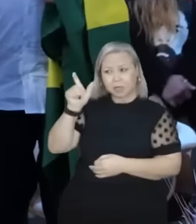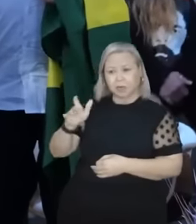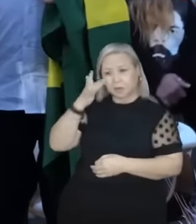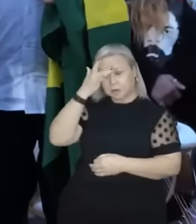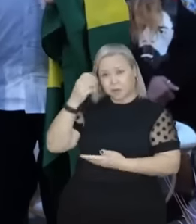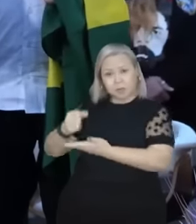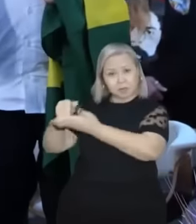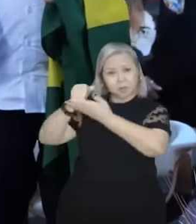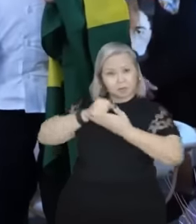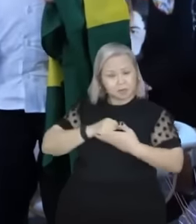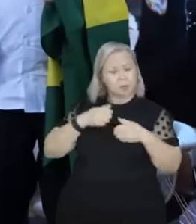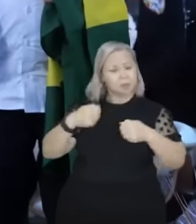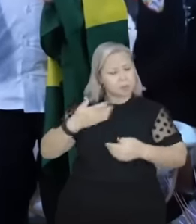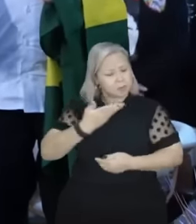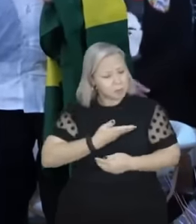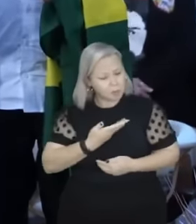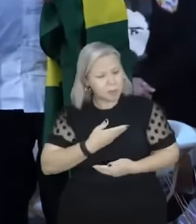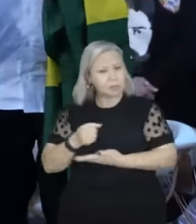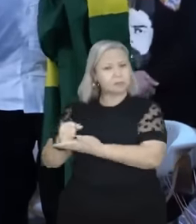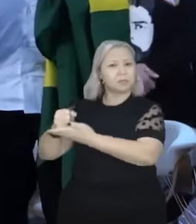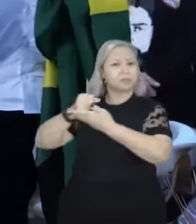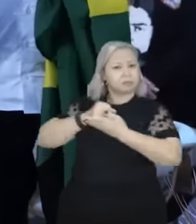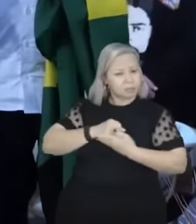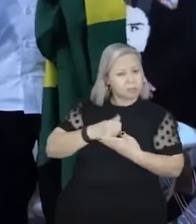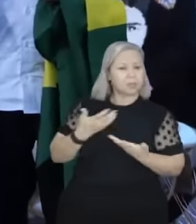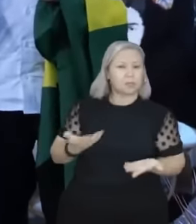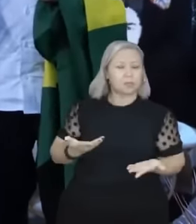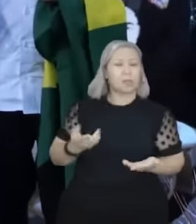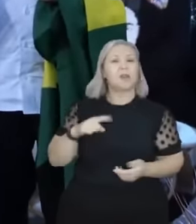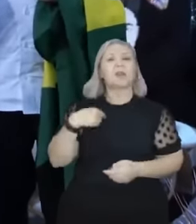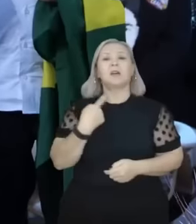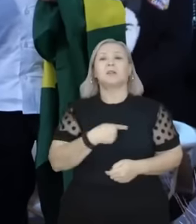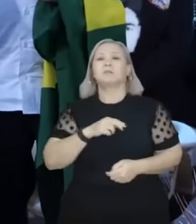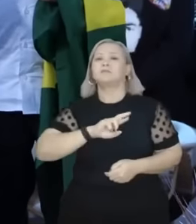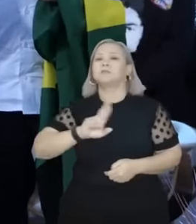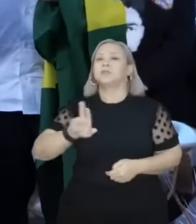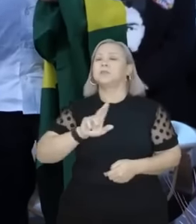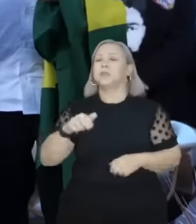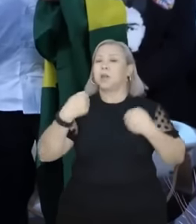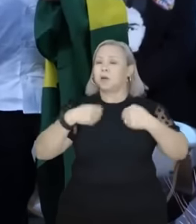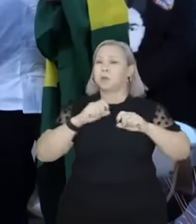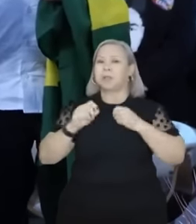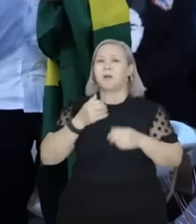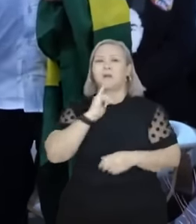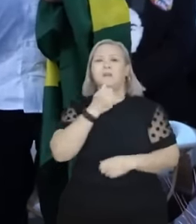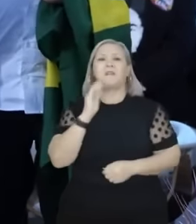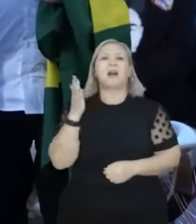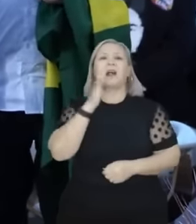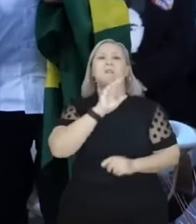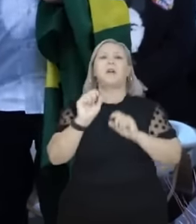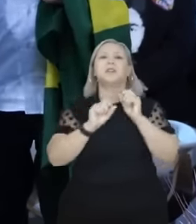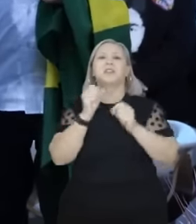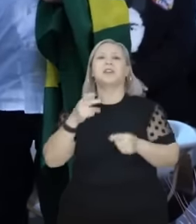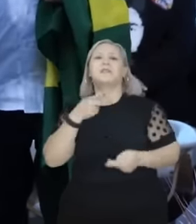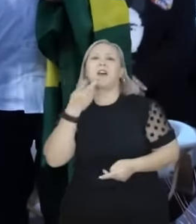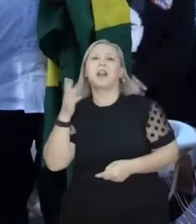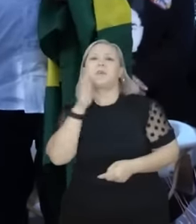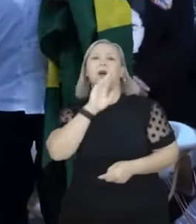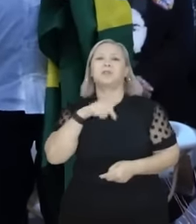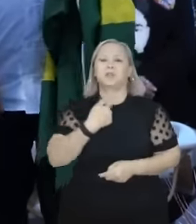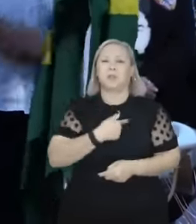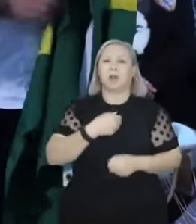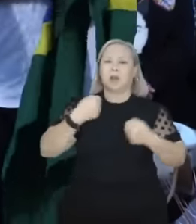companheiro da gente. E a gente não precisa falar mal de quem fala mal de nós. Nós temos é que falar bem de quem